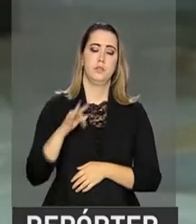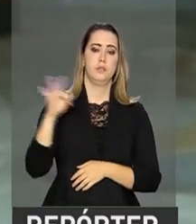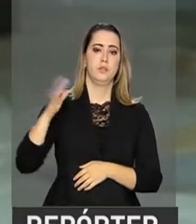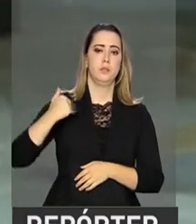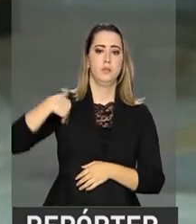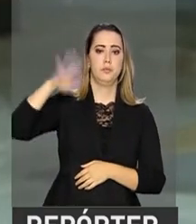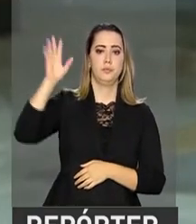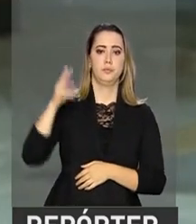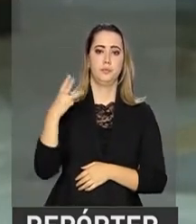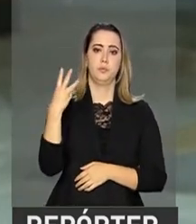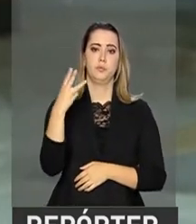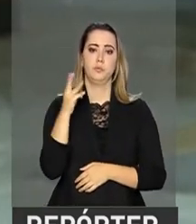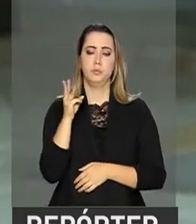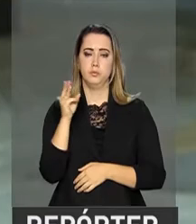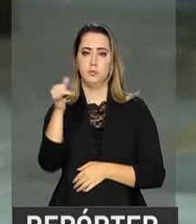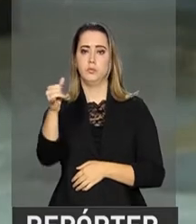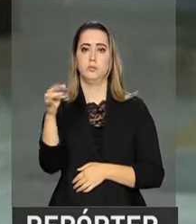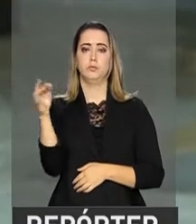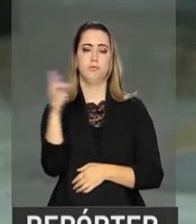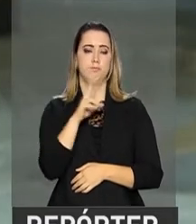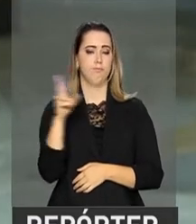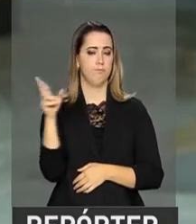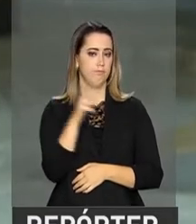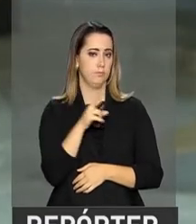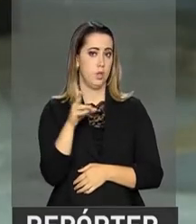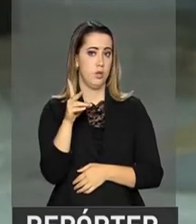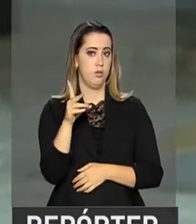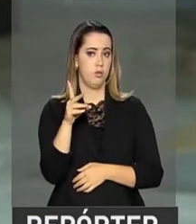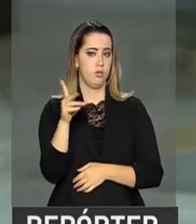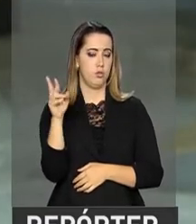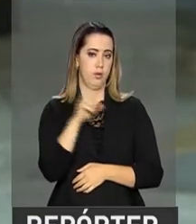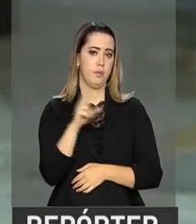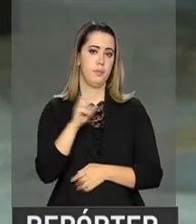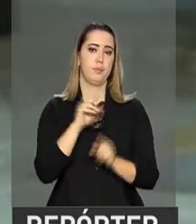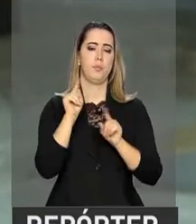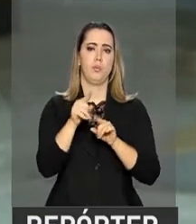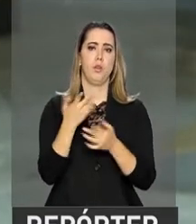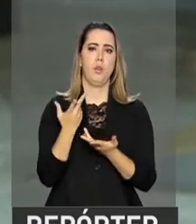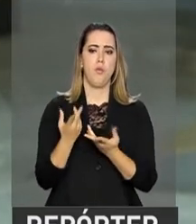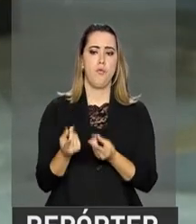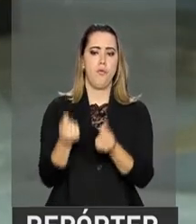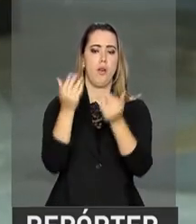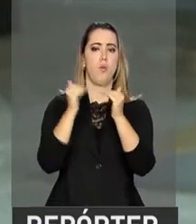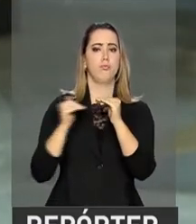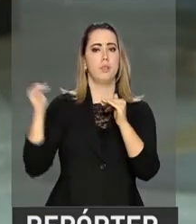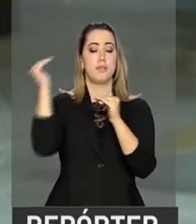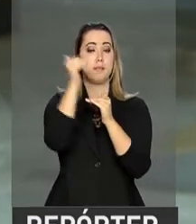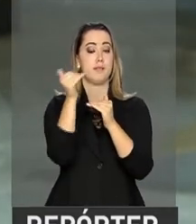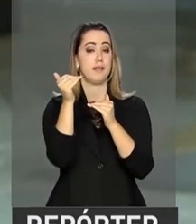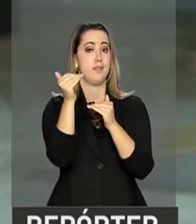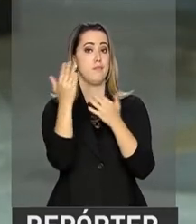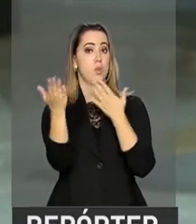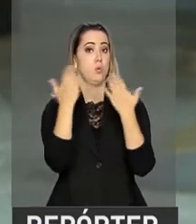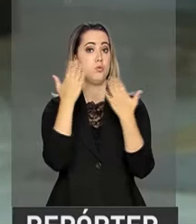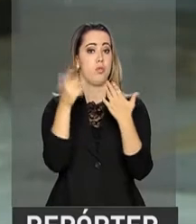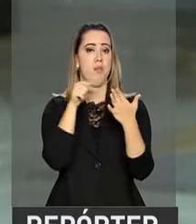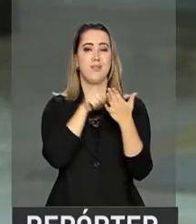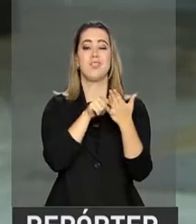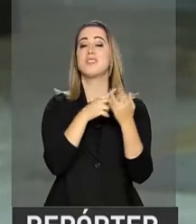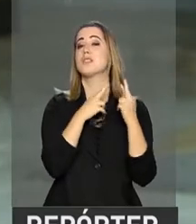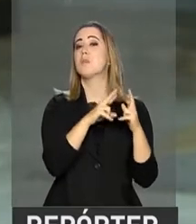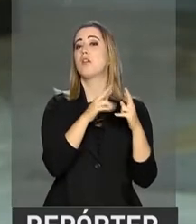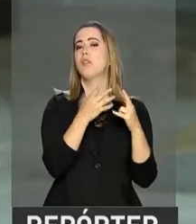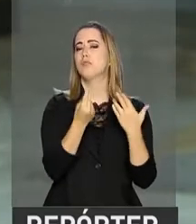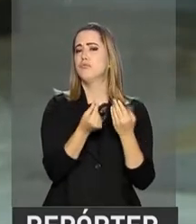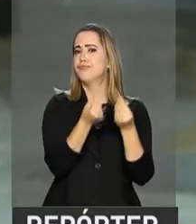superior a 3 bilhões e 800 milhões de reais, um ágio muito acima do valor originalmente